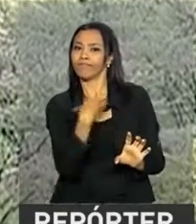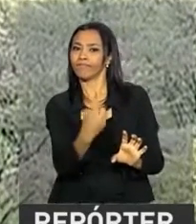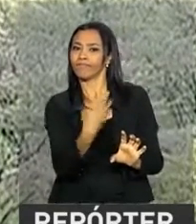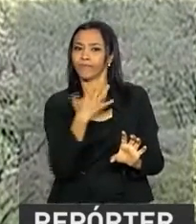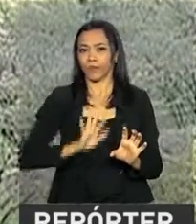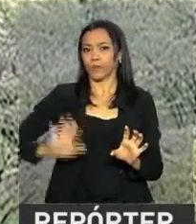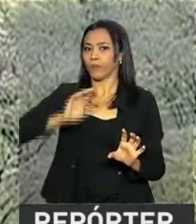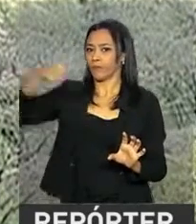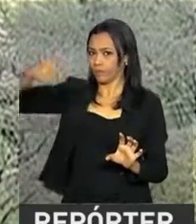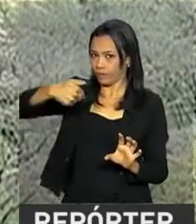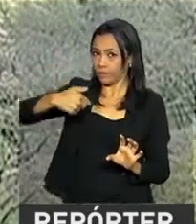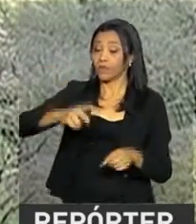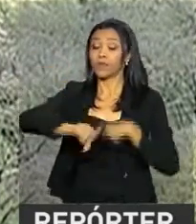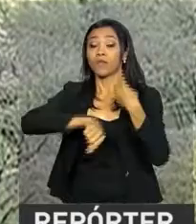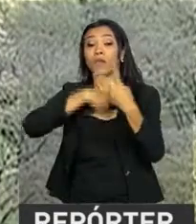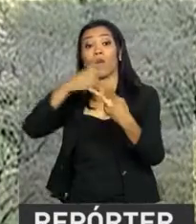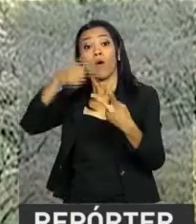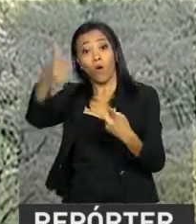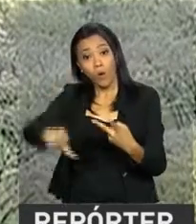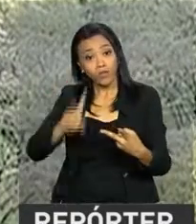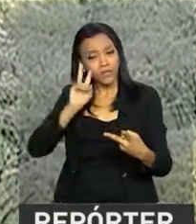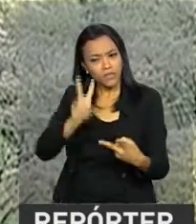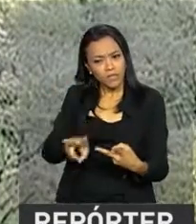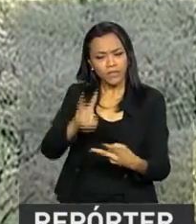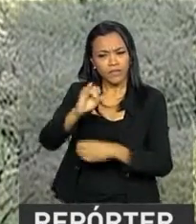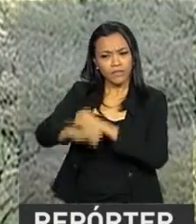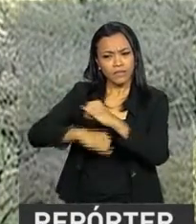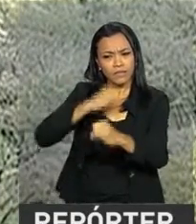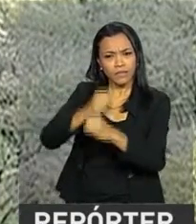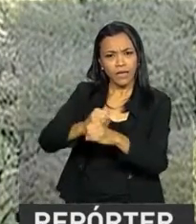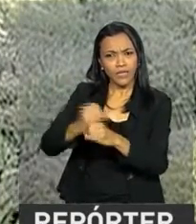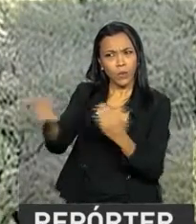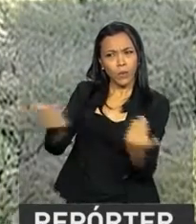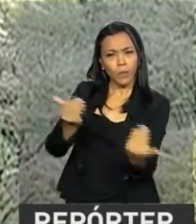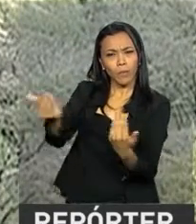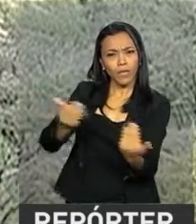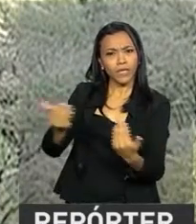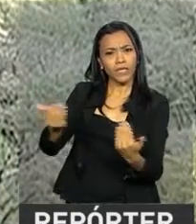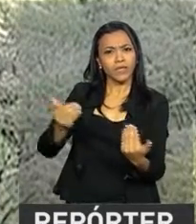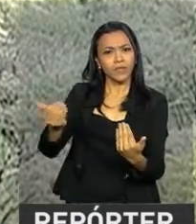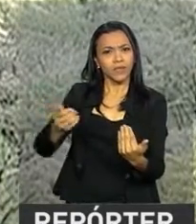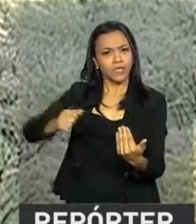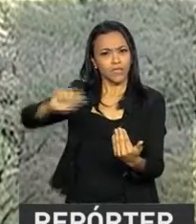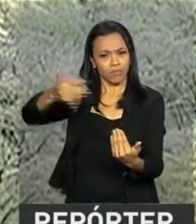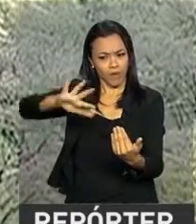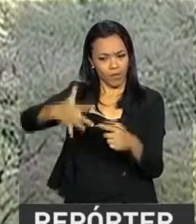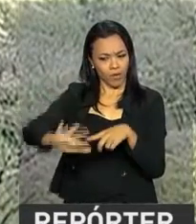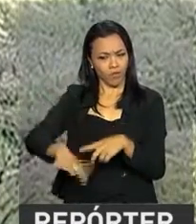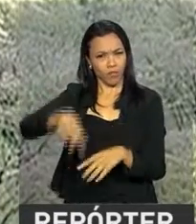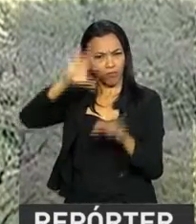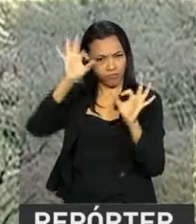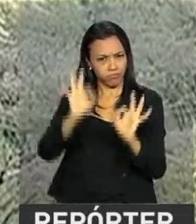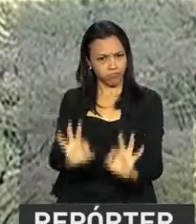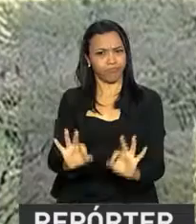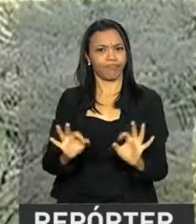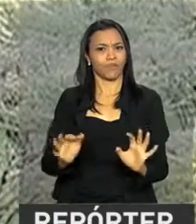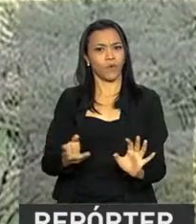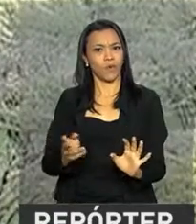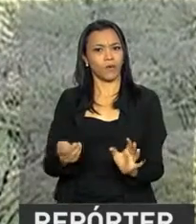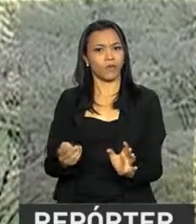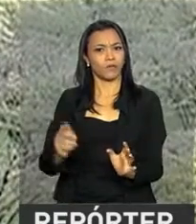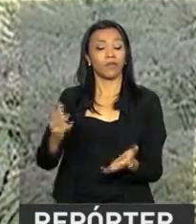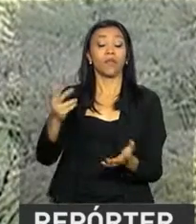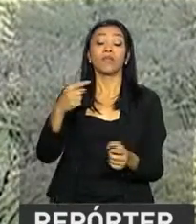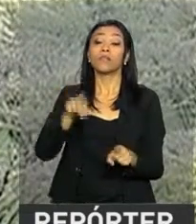é consultar sites que comparam os preços para saber se os descontos realmente valem a pena. O Ministério